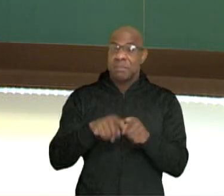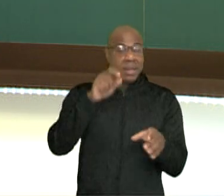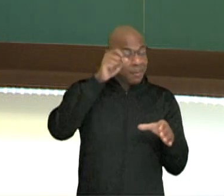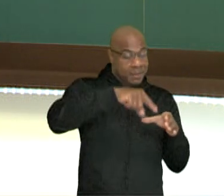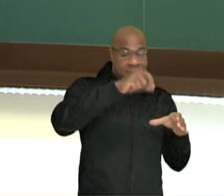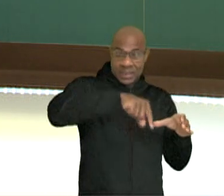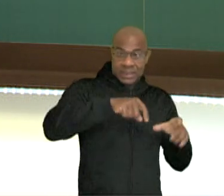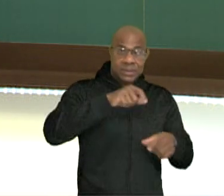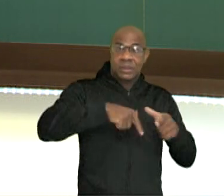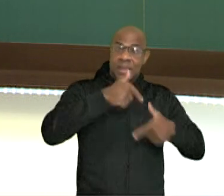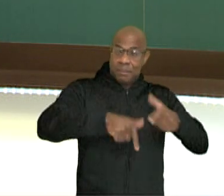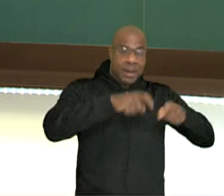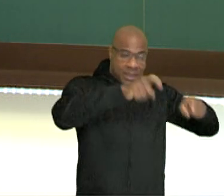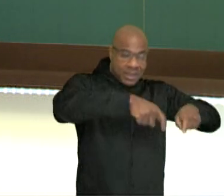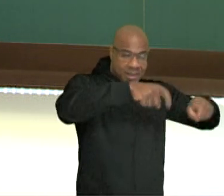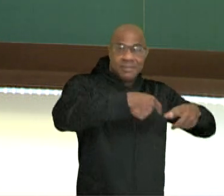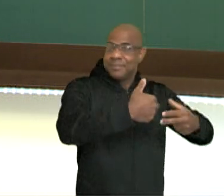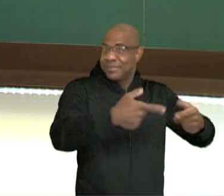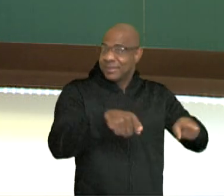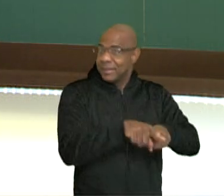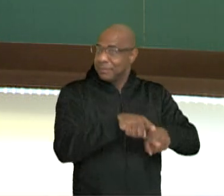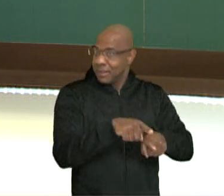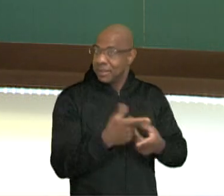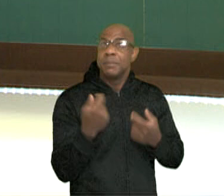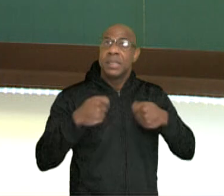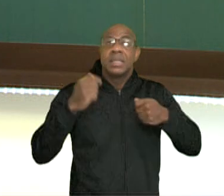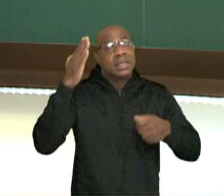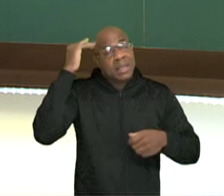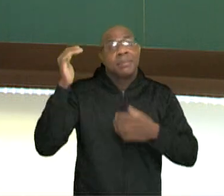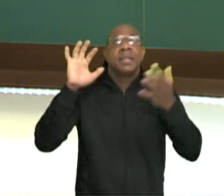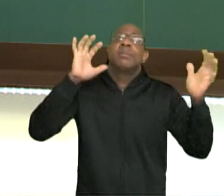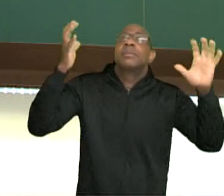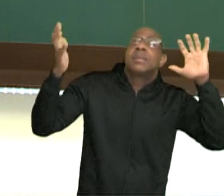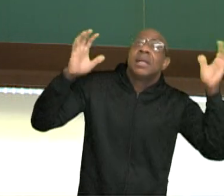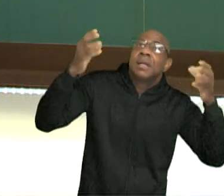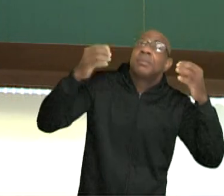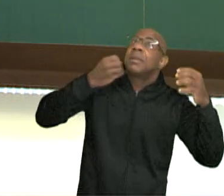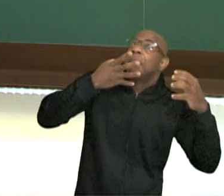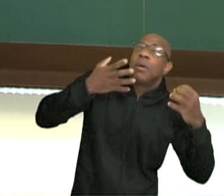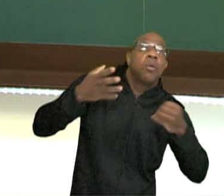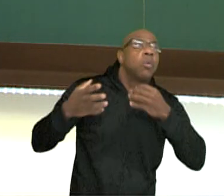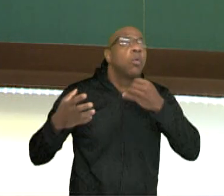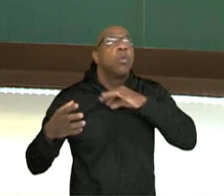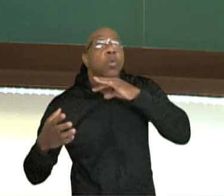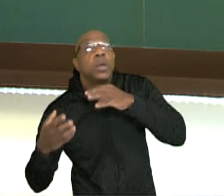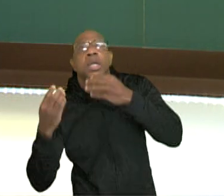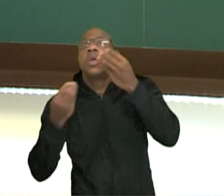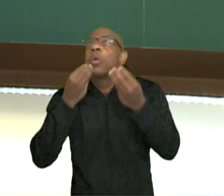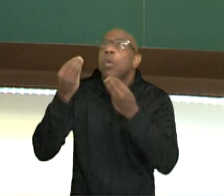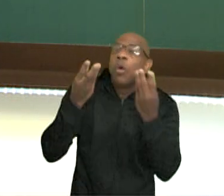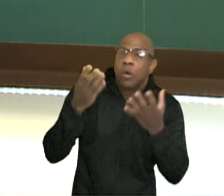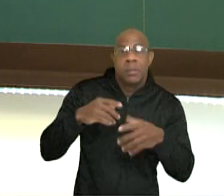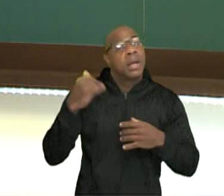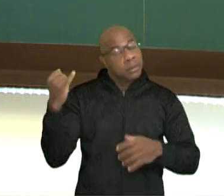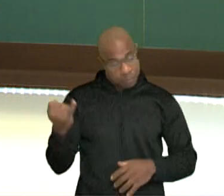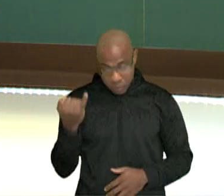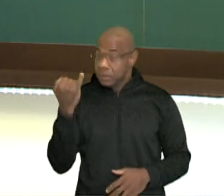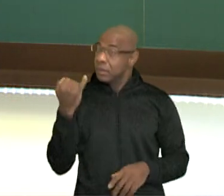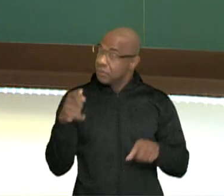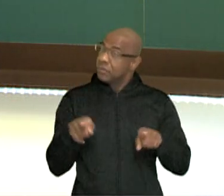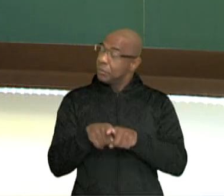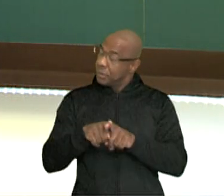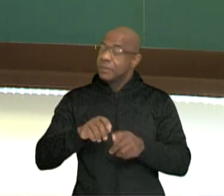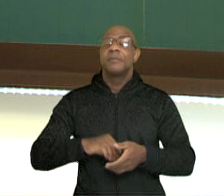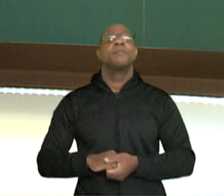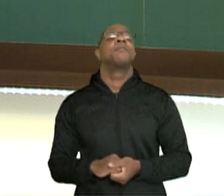plantações, quem é produtor rural, por exemplo, enfim. Então, tudo ali que tem uma repercussão muito importante para as pessoas